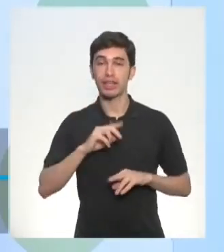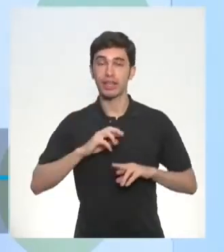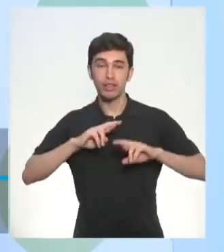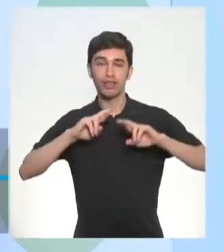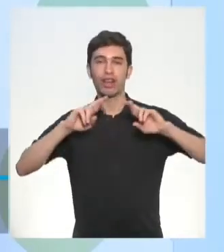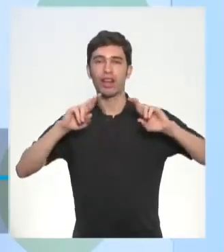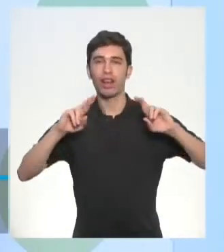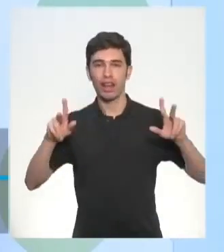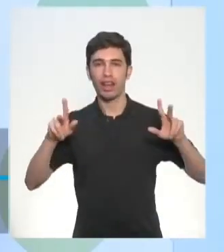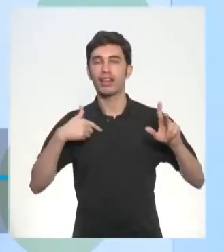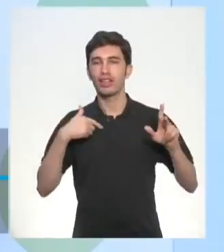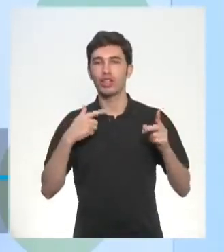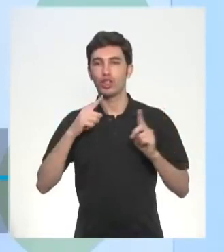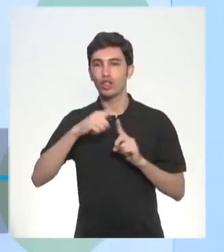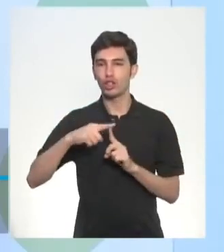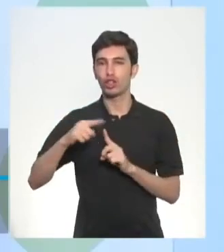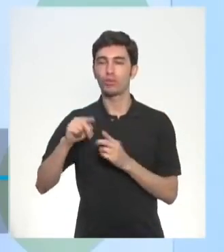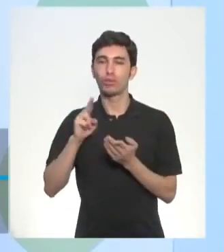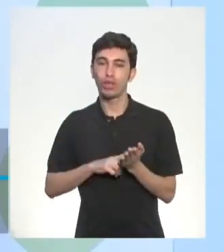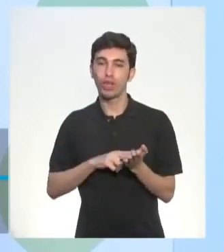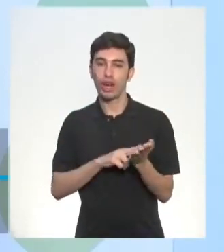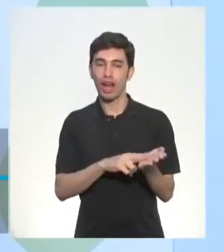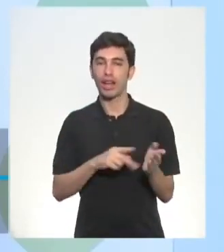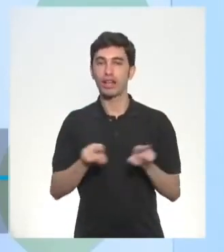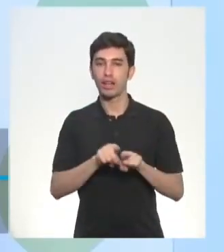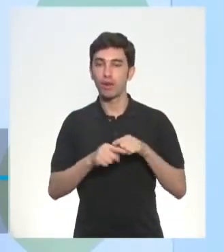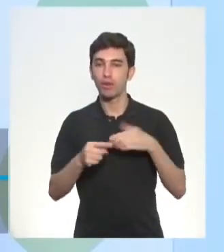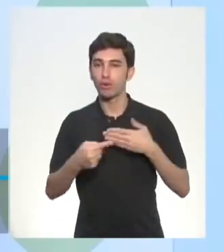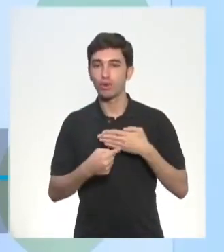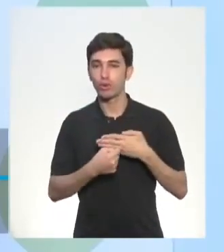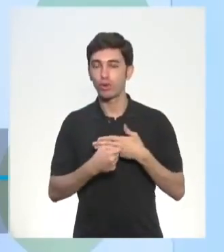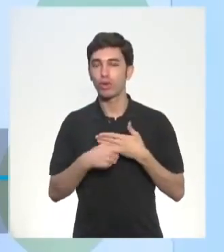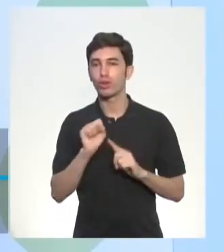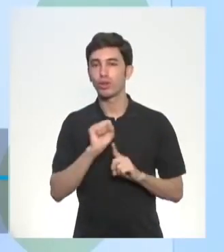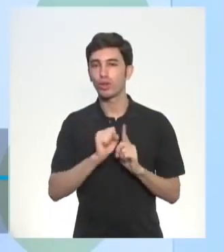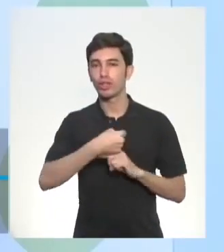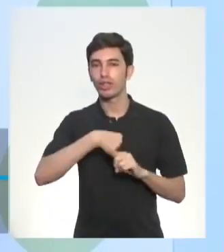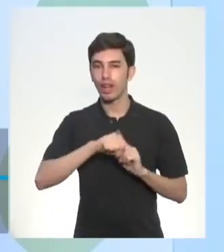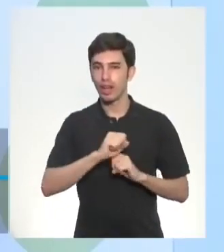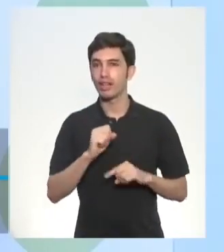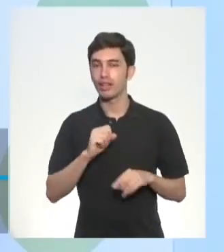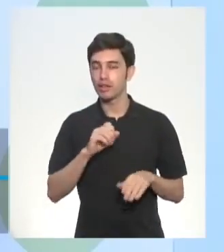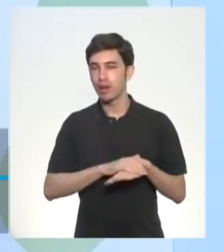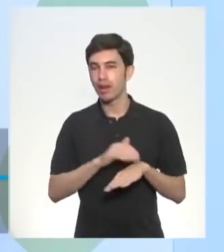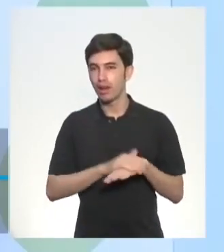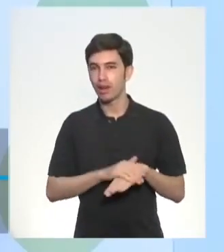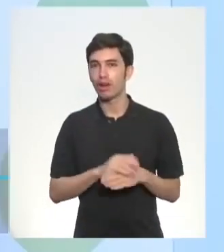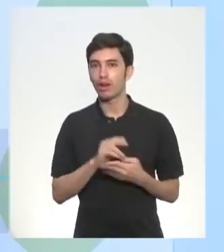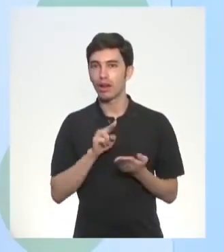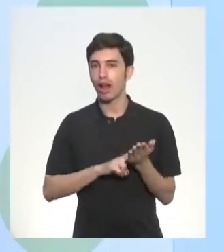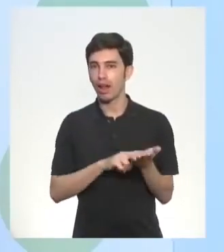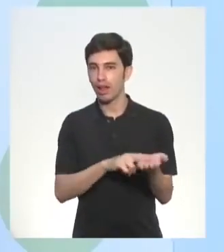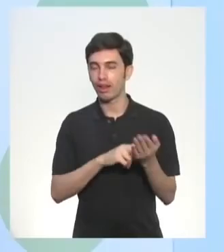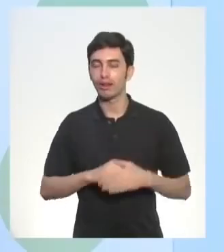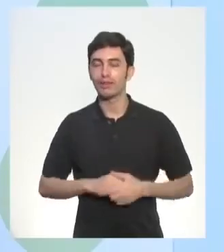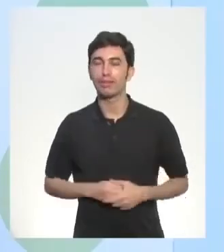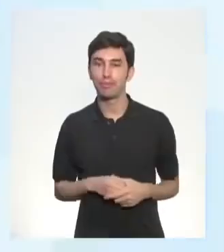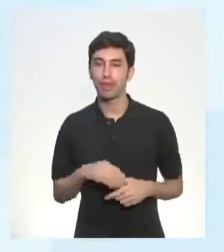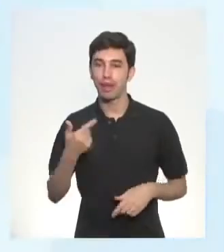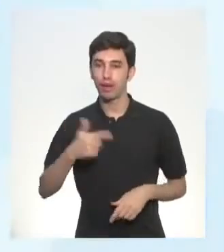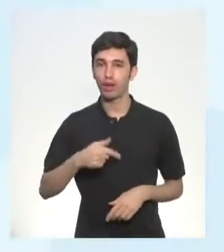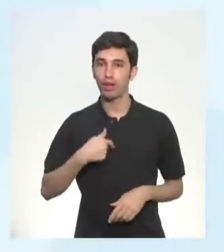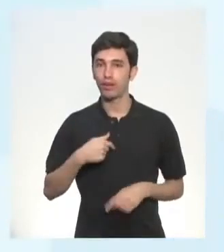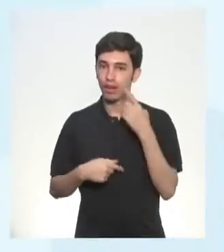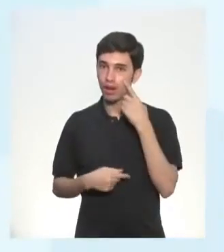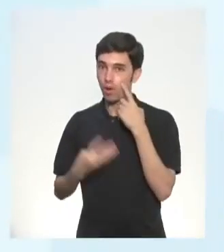formas de cartas, há diferentes funções sociais para a carta. Vamos para a próxima, é a quarta carta, não percam a conta,